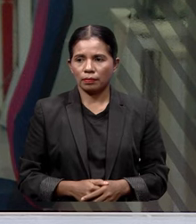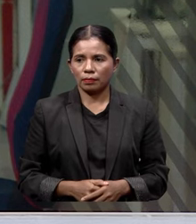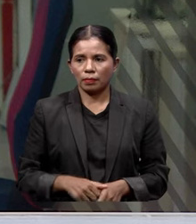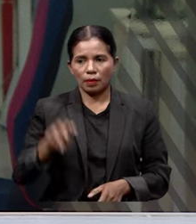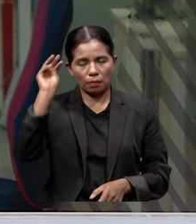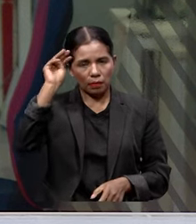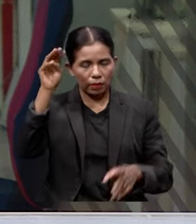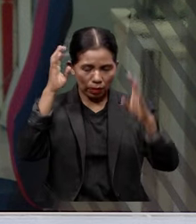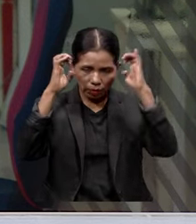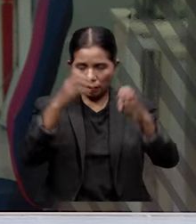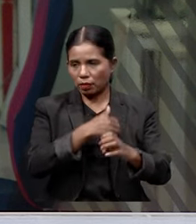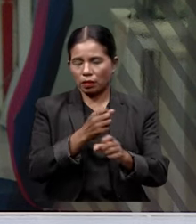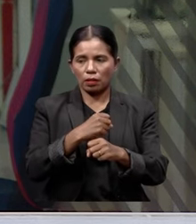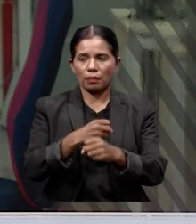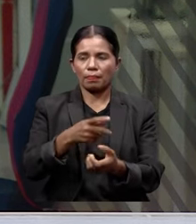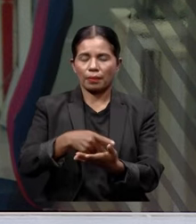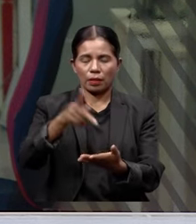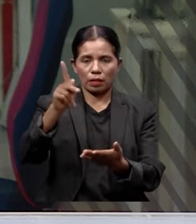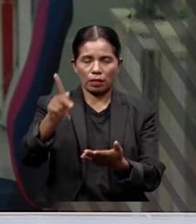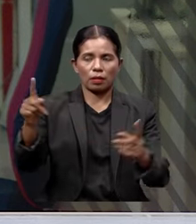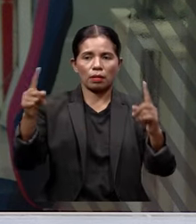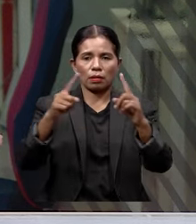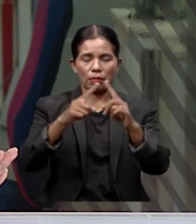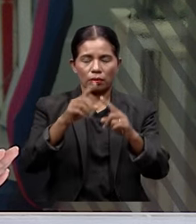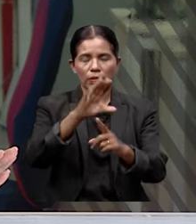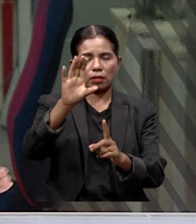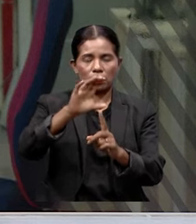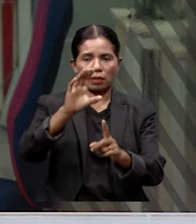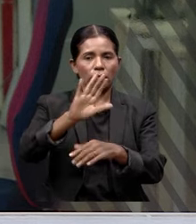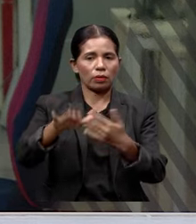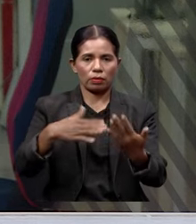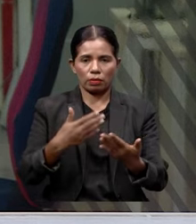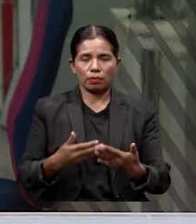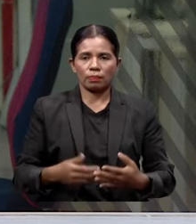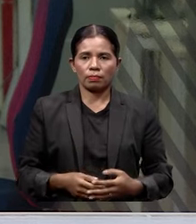Ministério de Educação cedeu o pagamento retroativo para cargo chefia cessante, Sira.